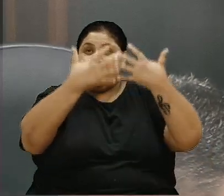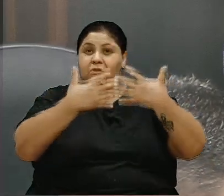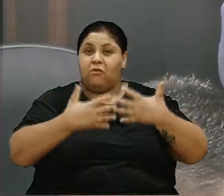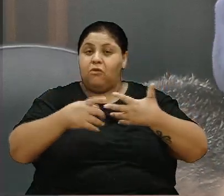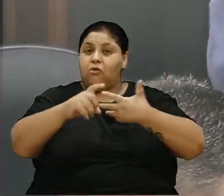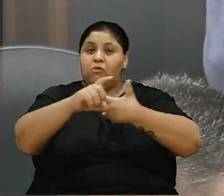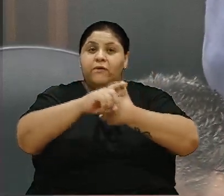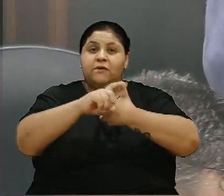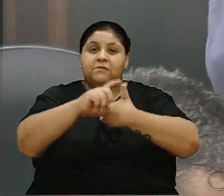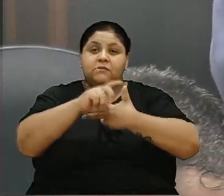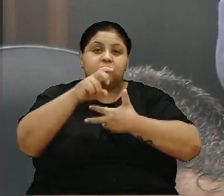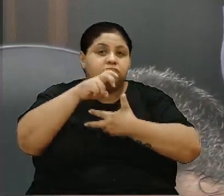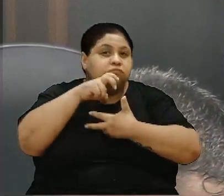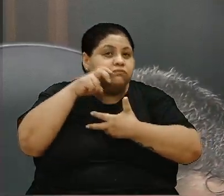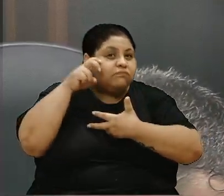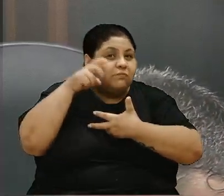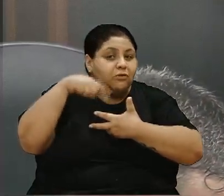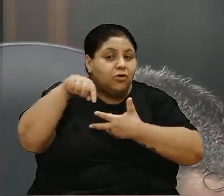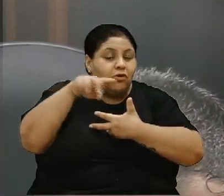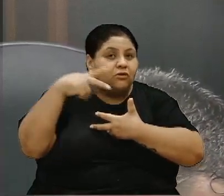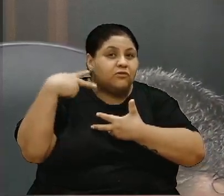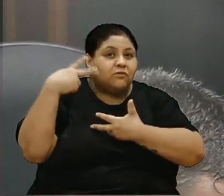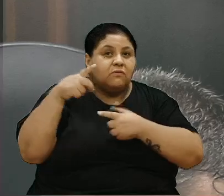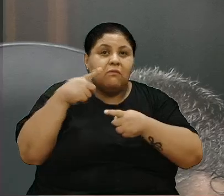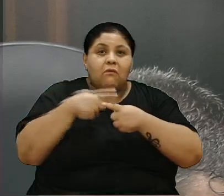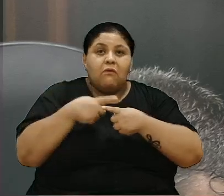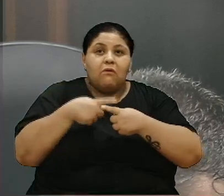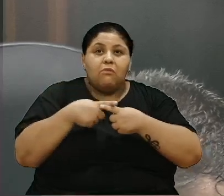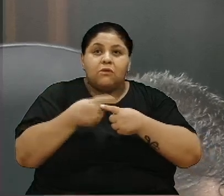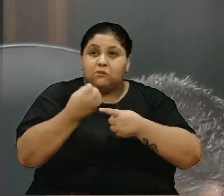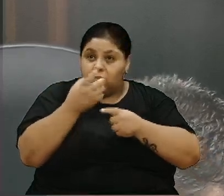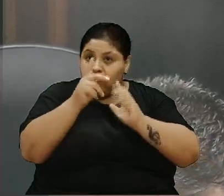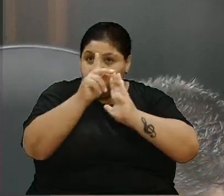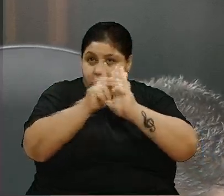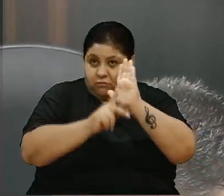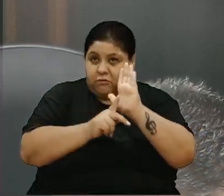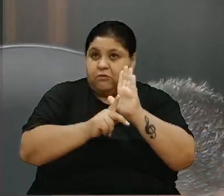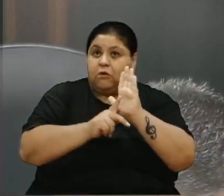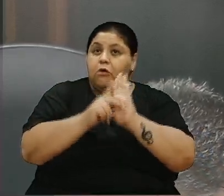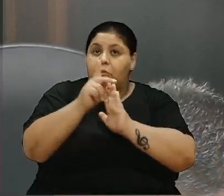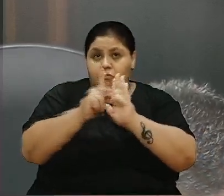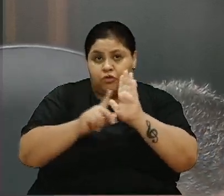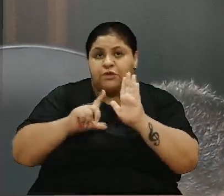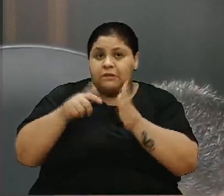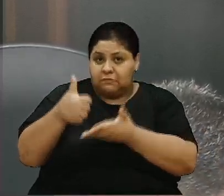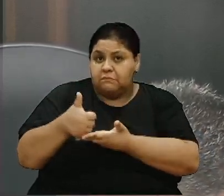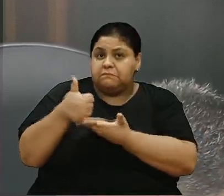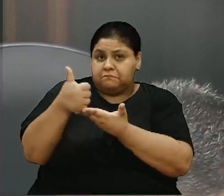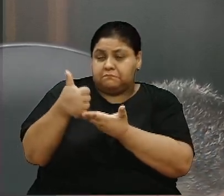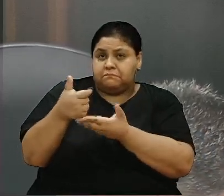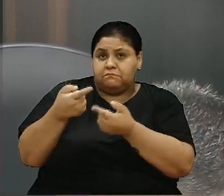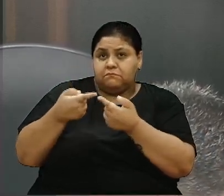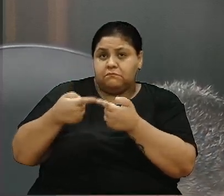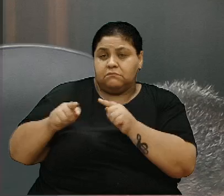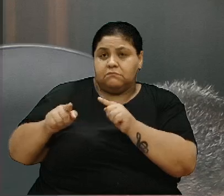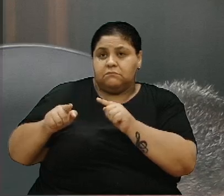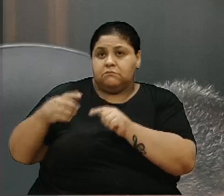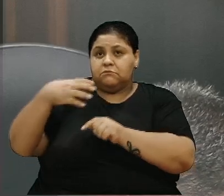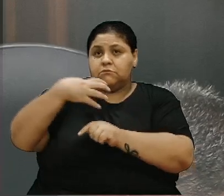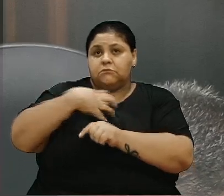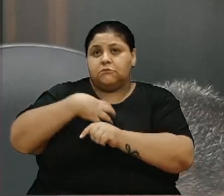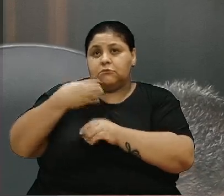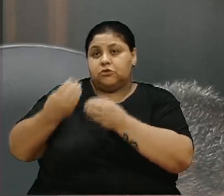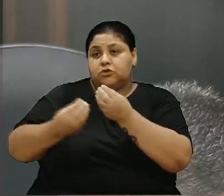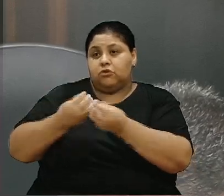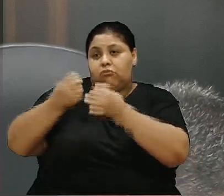acaba constrangendo nós, vereadores, porque são bons projetos, projetos que teriam o nosso apoio, mas daqui a pouco a forma como eles